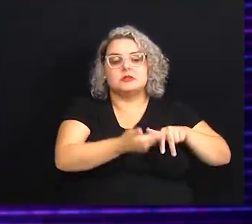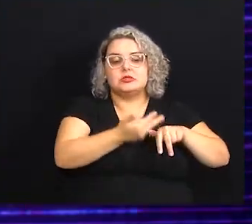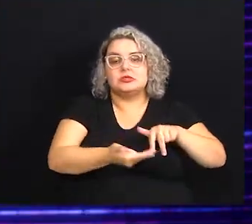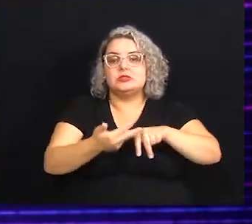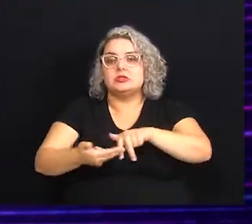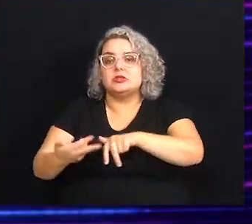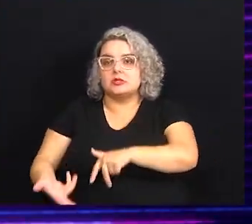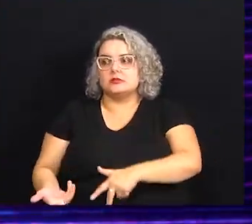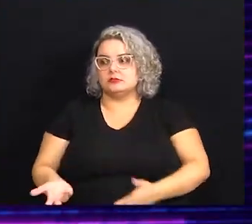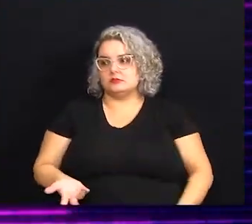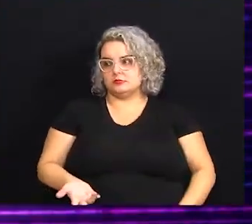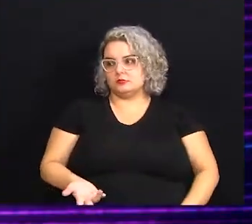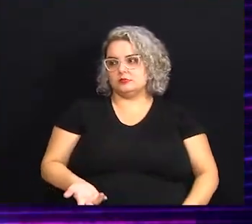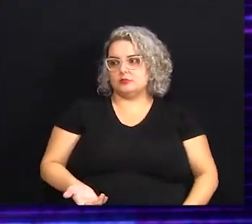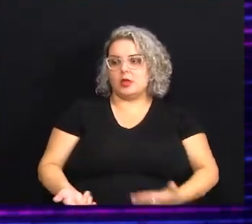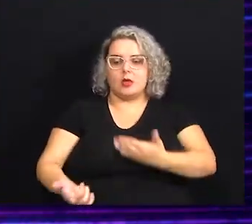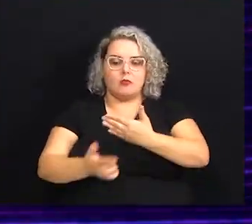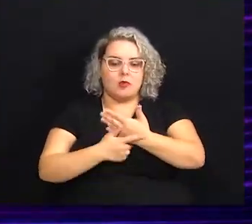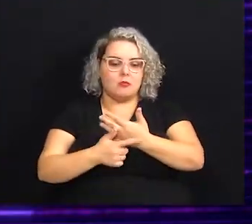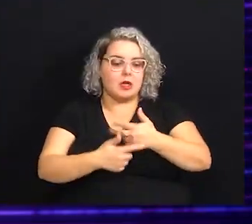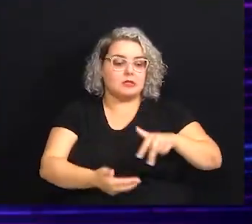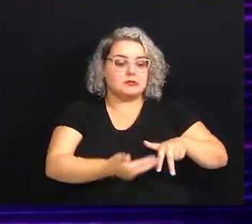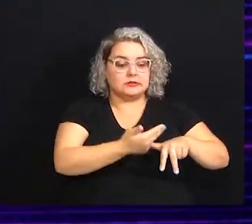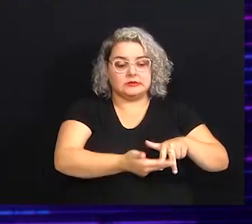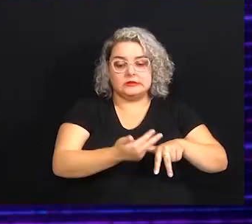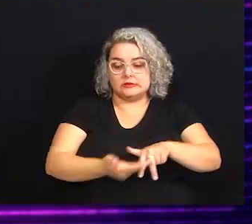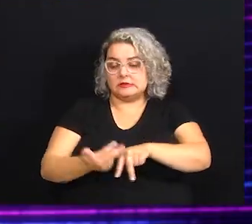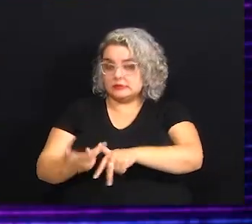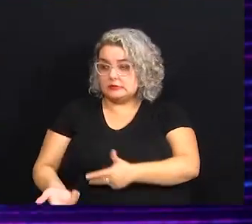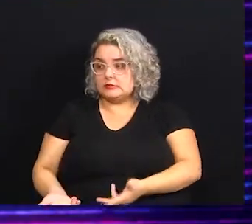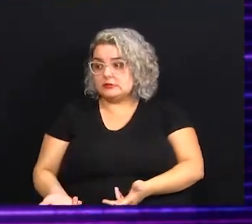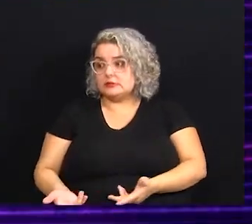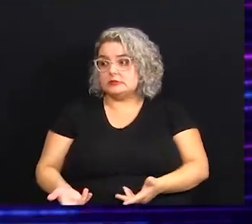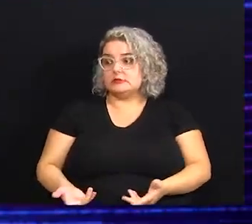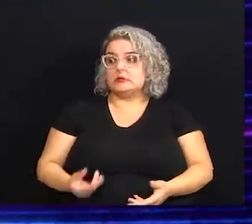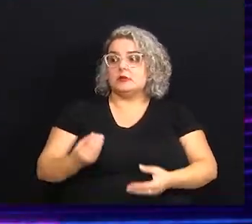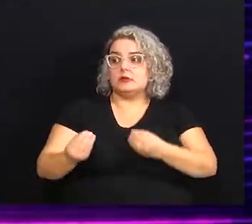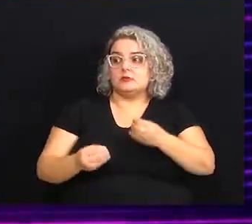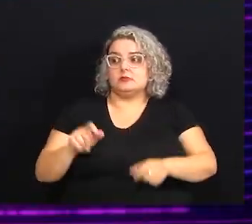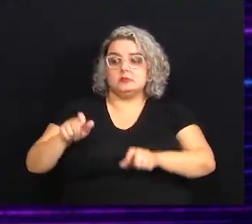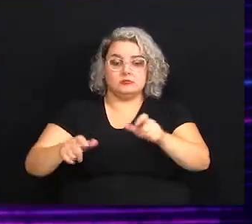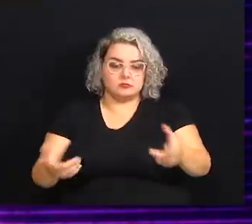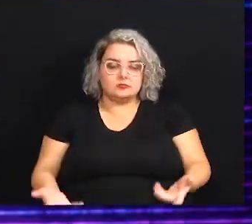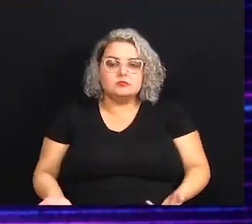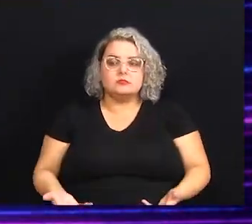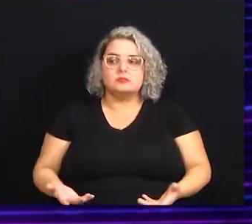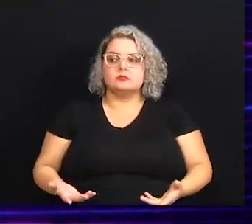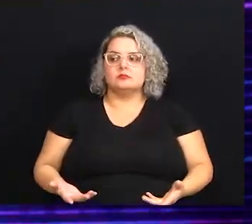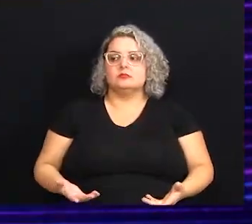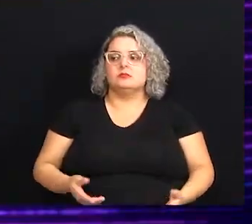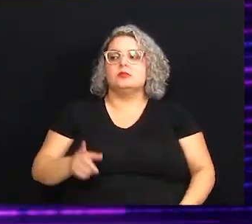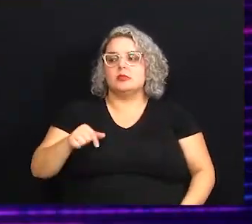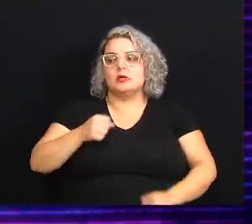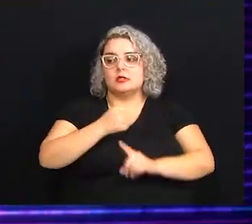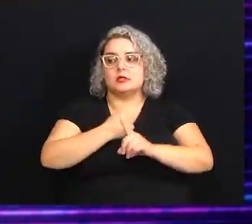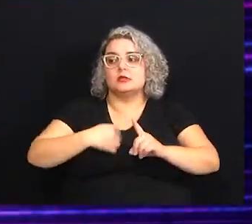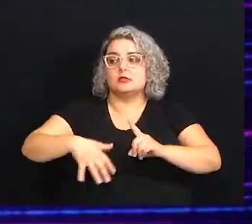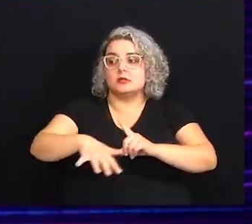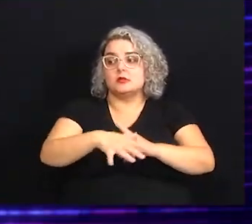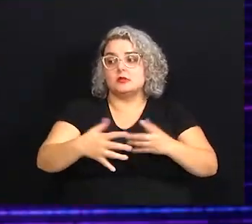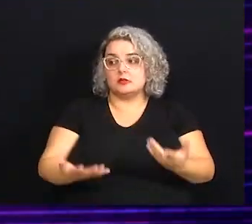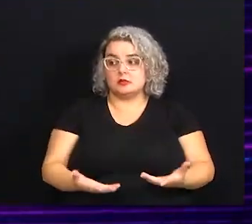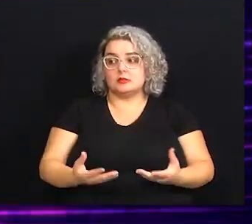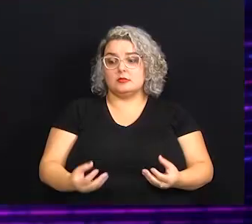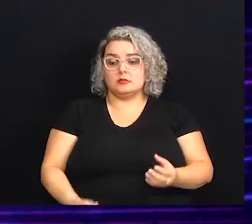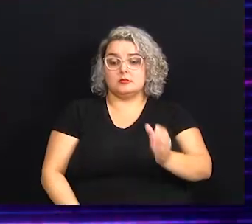tem um livro que discute a classificação, que discute como ela necessariamente é uma força externa ao indivíduo, como ela necessariamente é algo que provém da sociedade, que